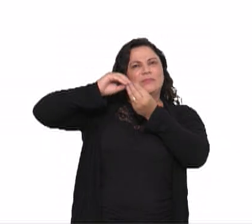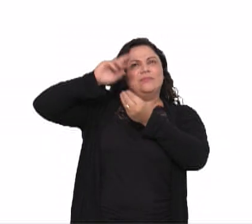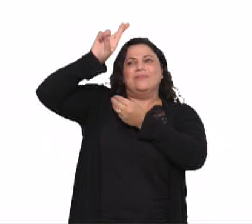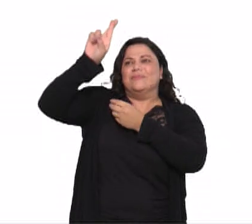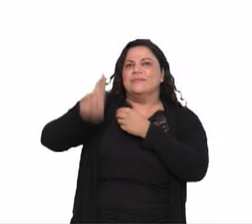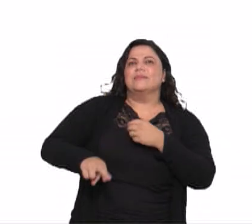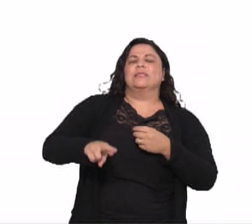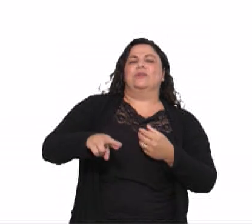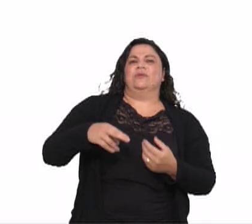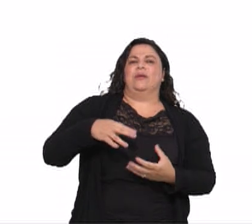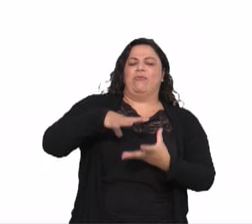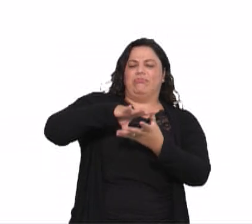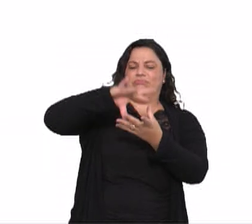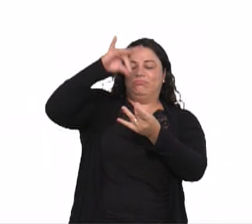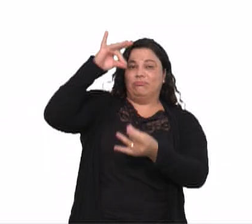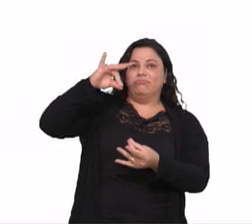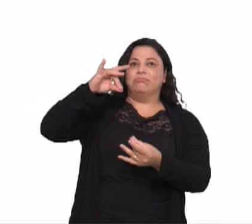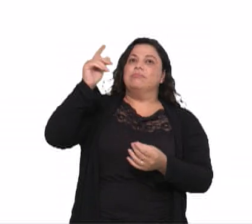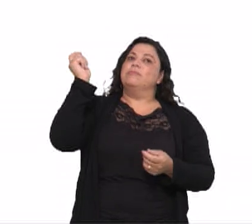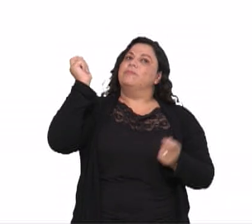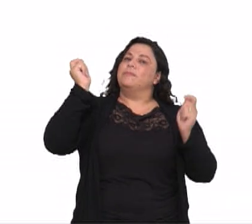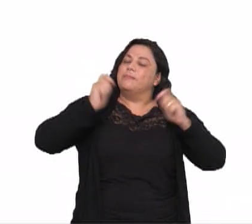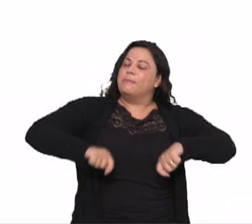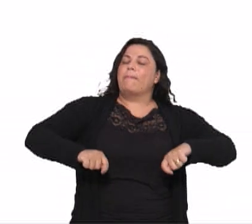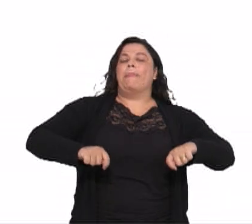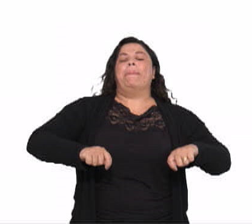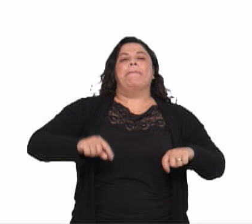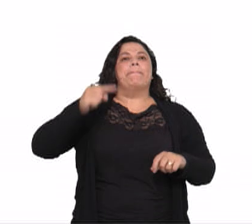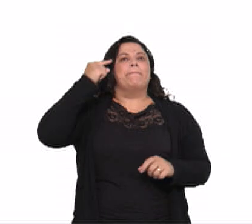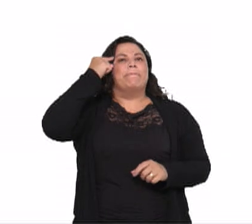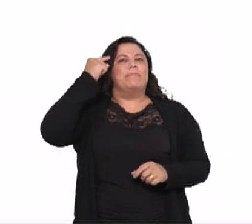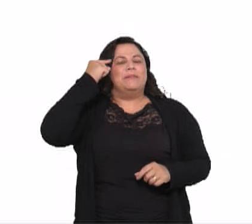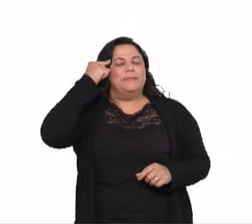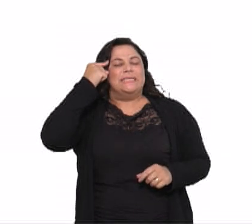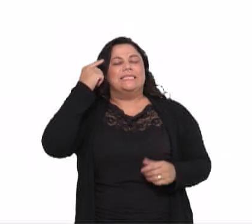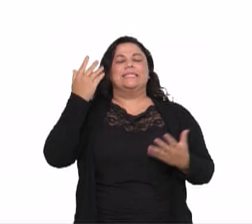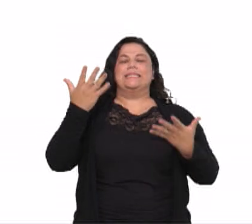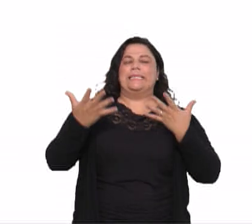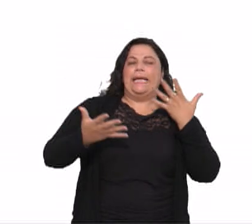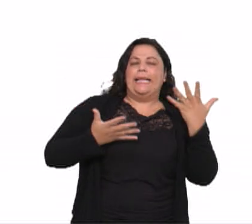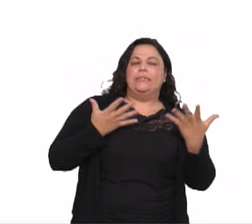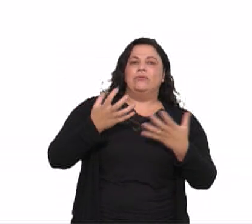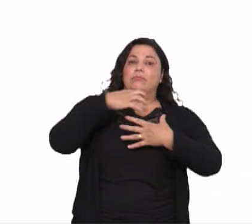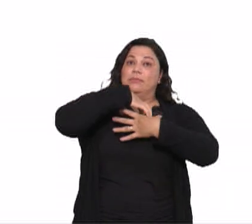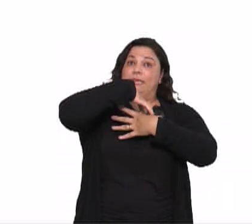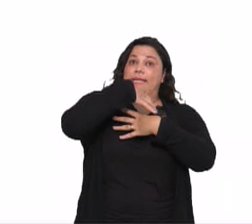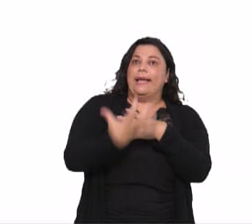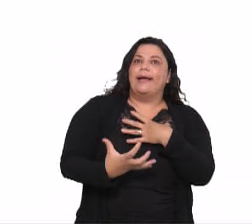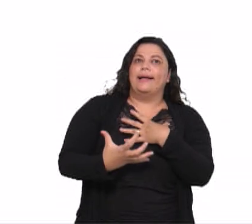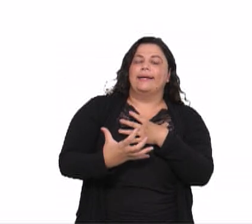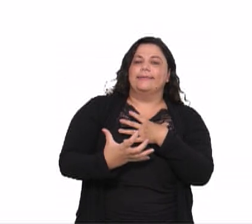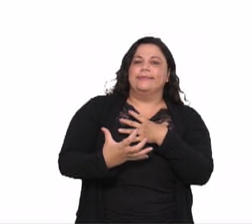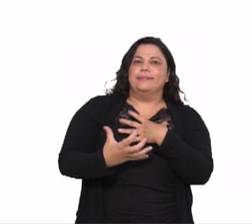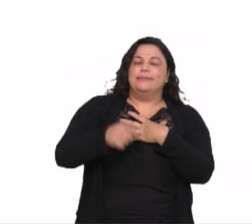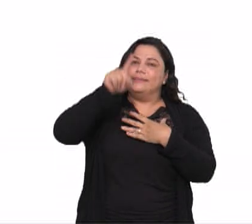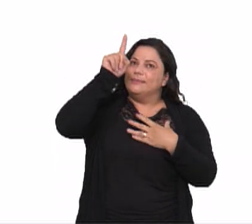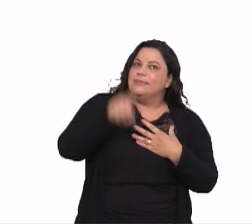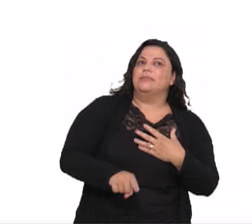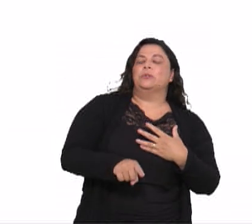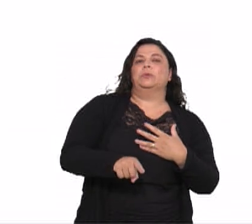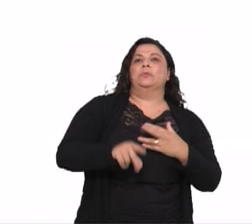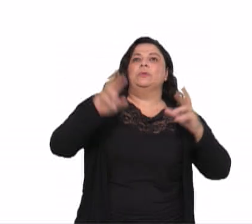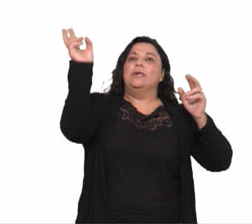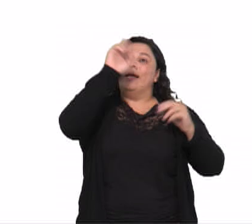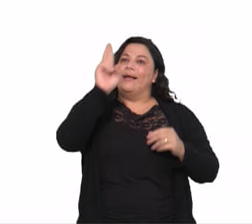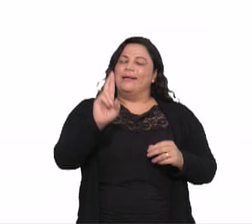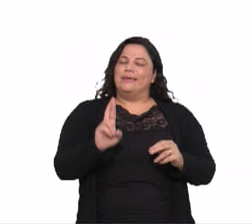bem pensadas. Então, diferente da alma apetitiva, quem age segundo a parte racional da alma